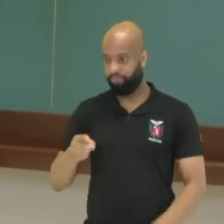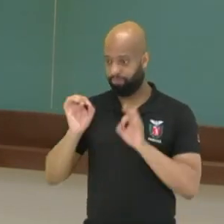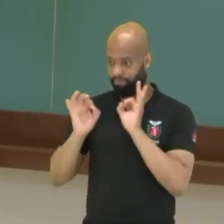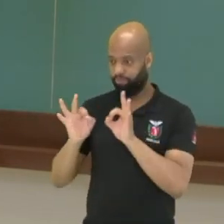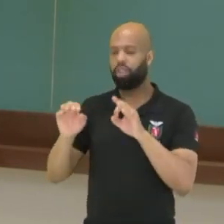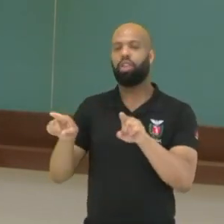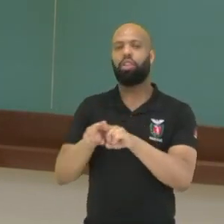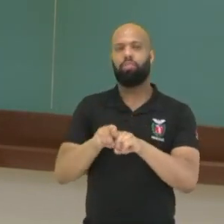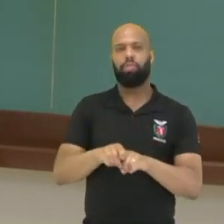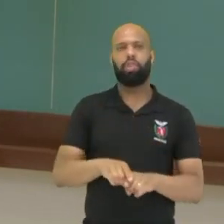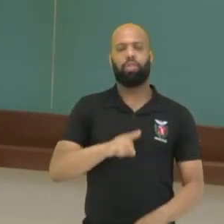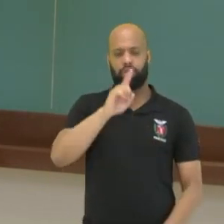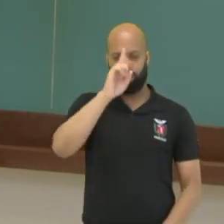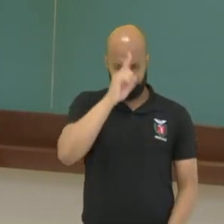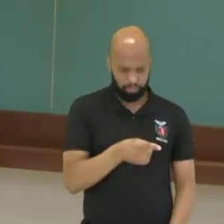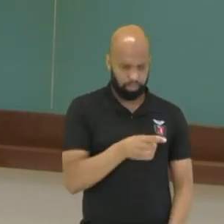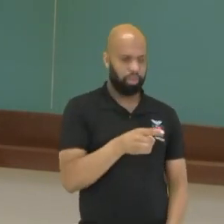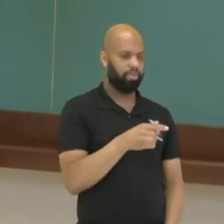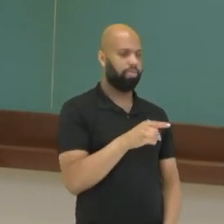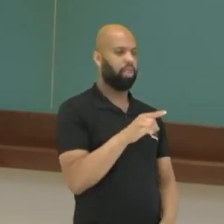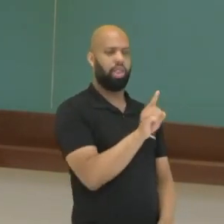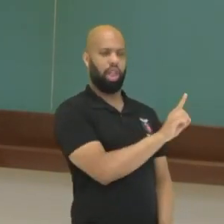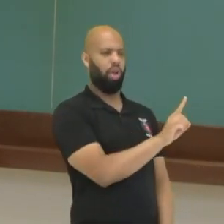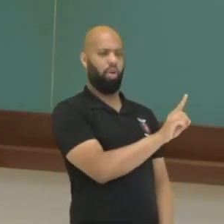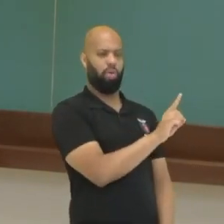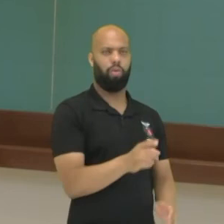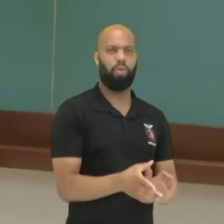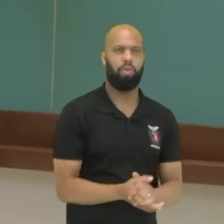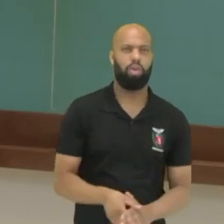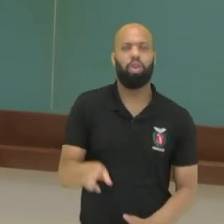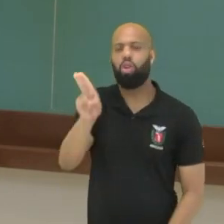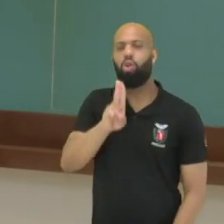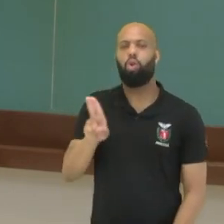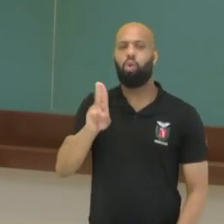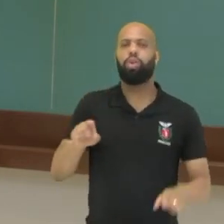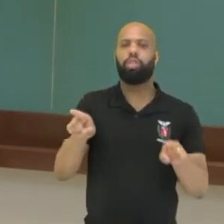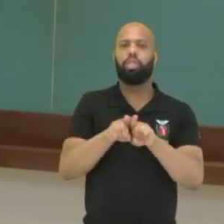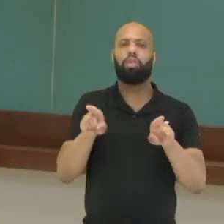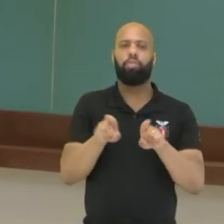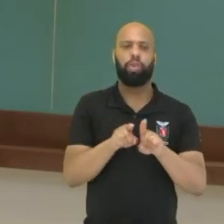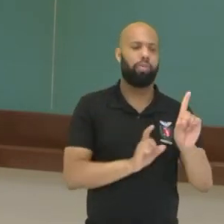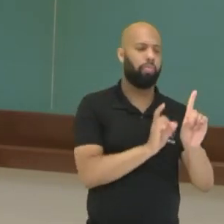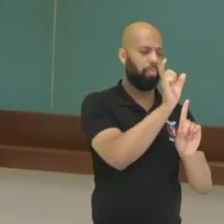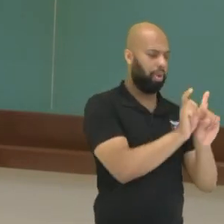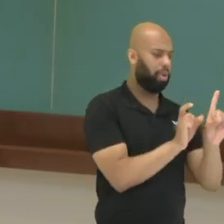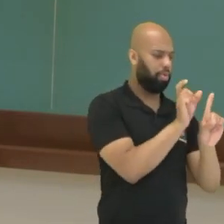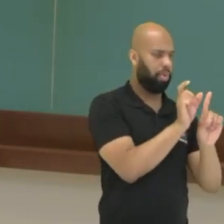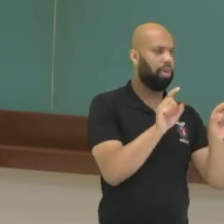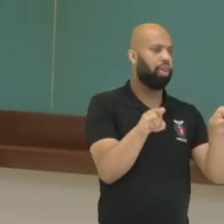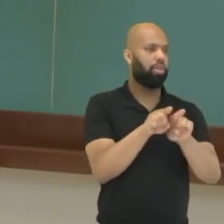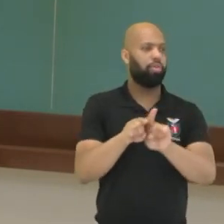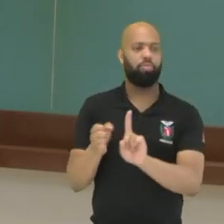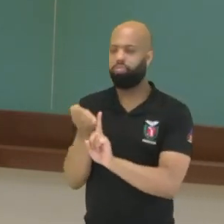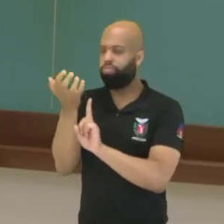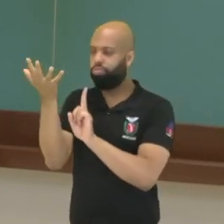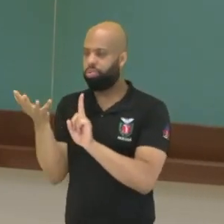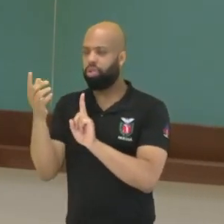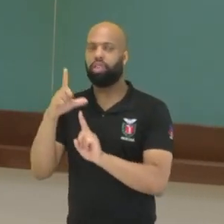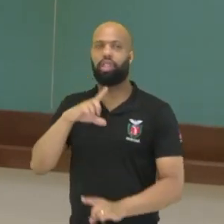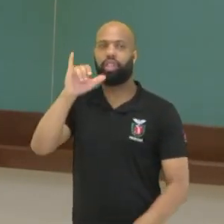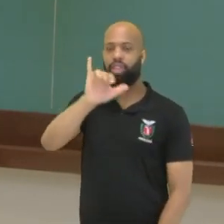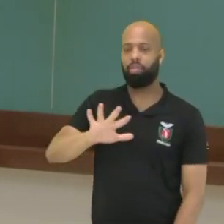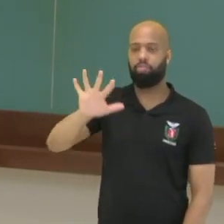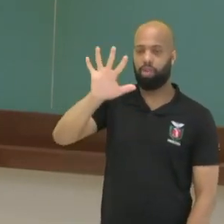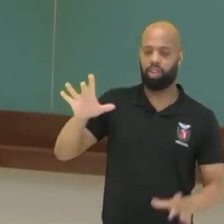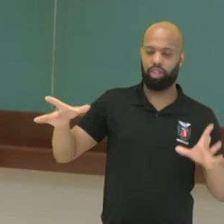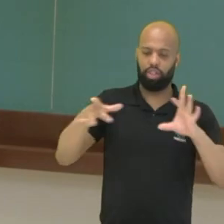afirmativo e no imperativo negativo. Utilização de linguagem verbal e não verbal, então a imagem e o